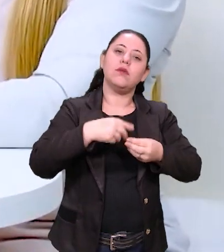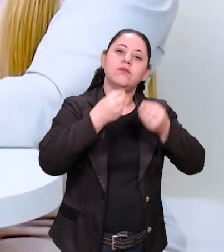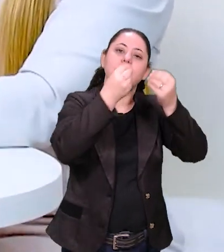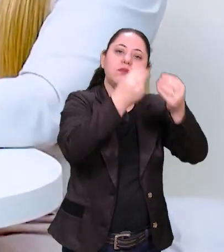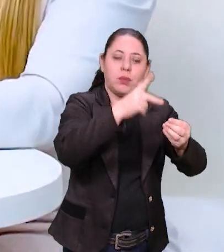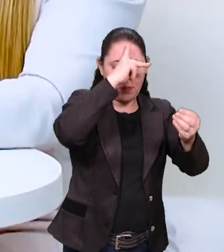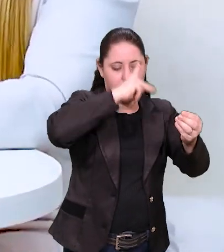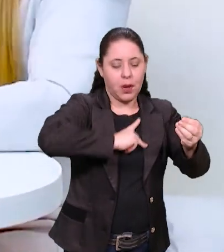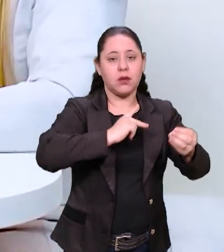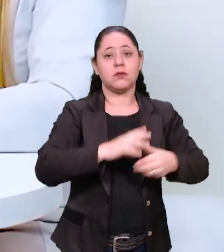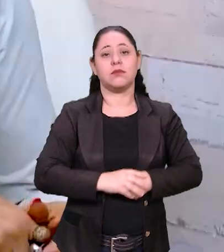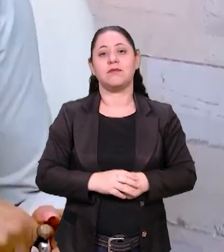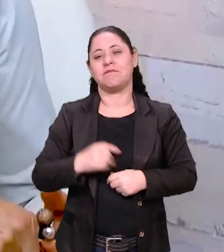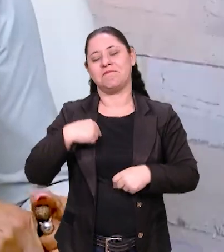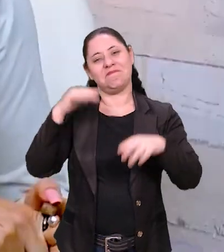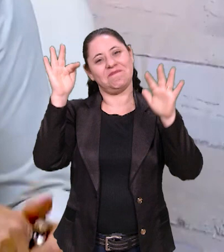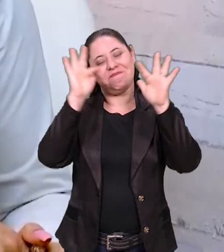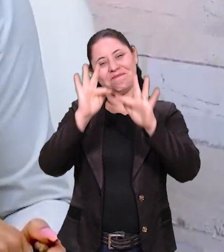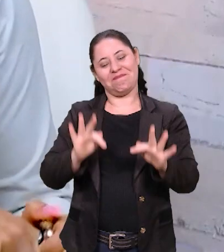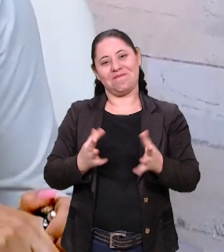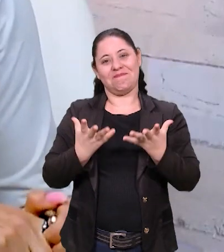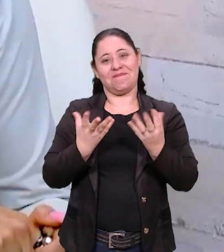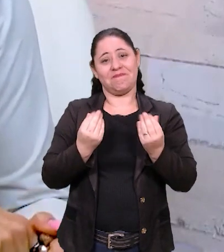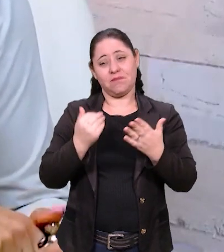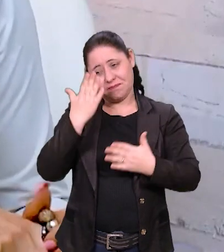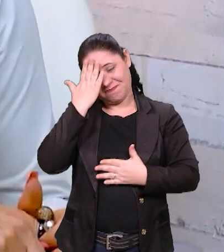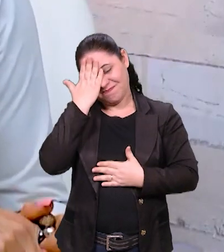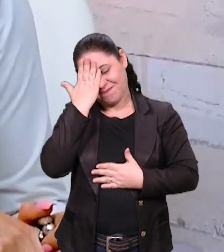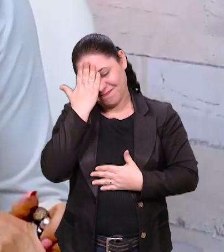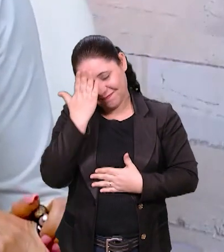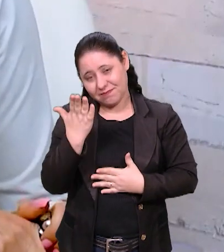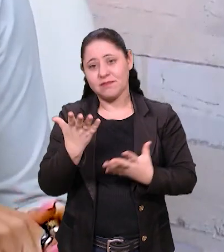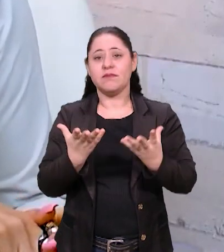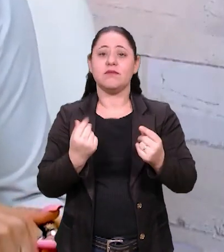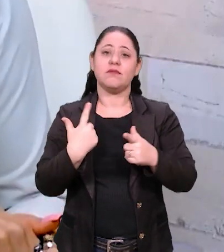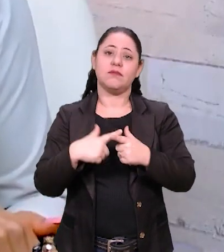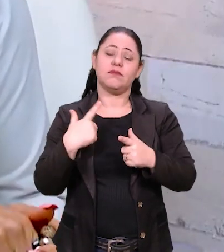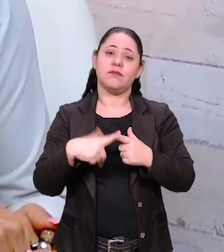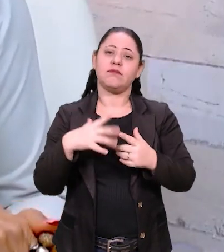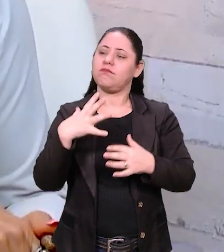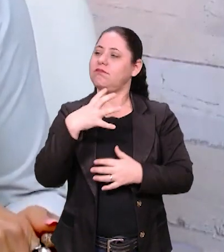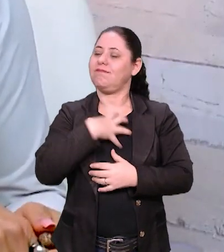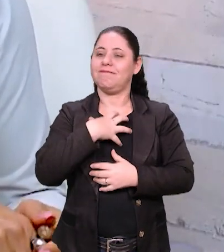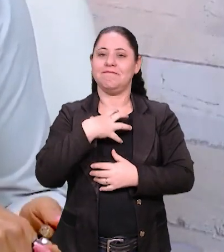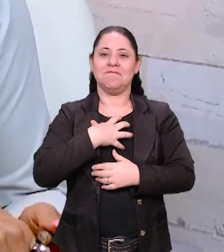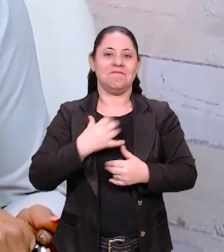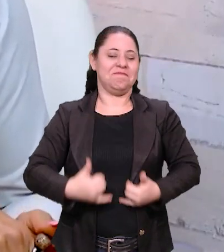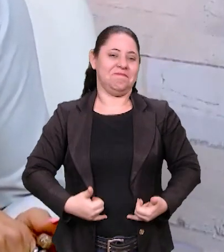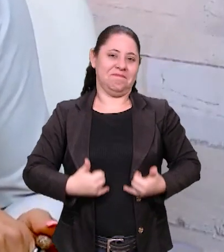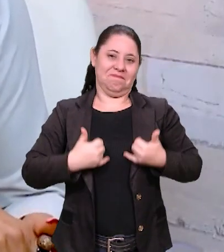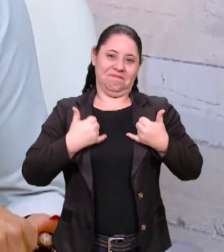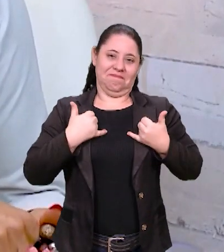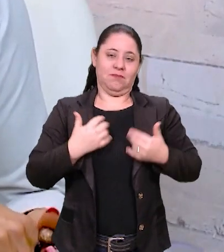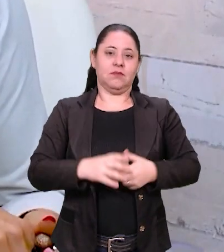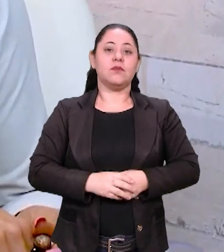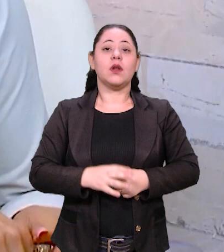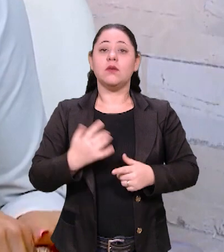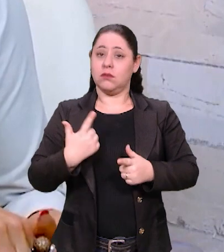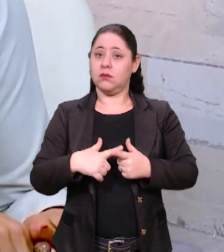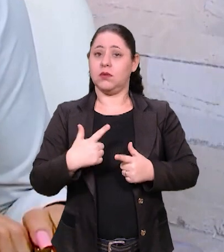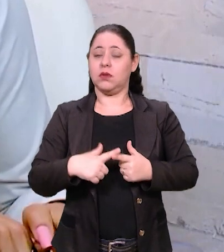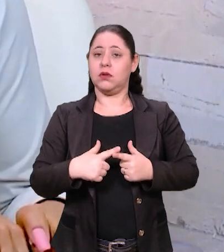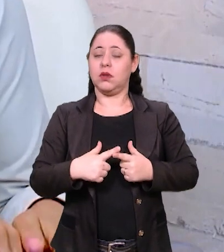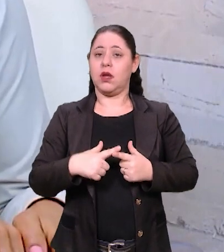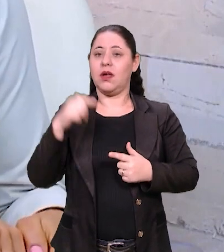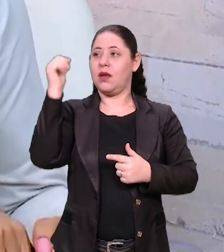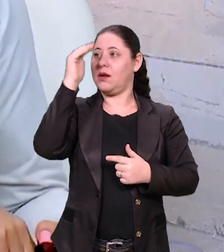devolver pessoalmente. E eu fiquei muito feliz e agradecida, né? E me senti orgulhosa nesse momento, assim,